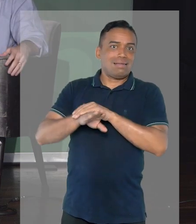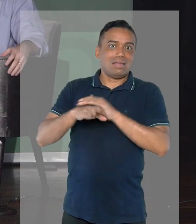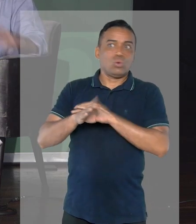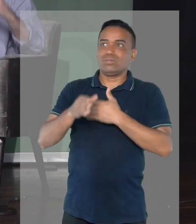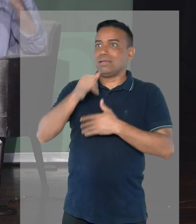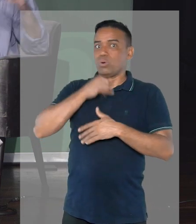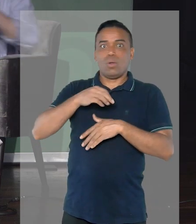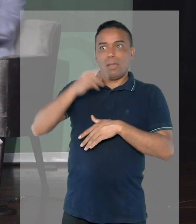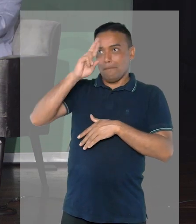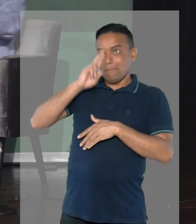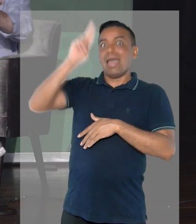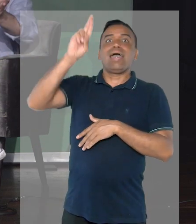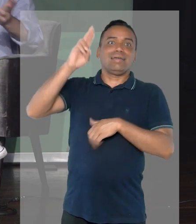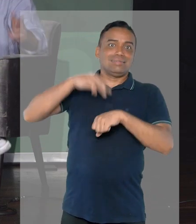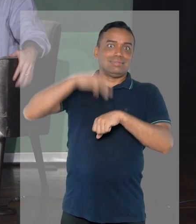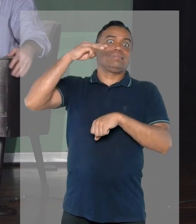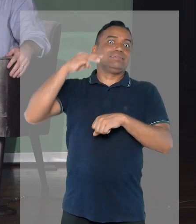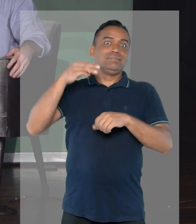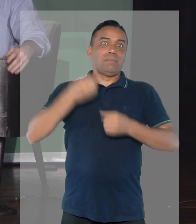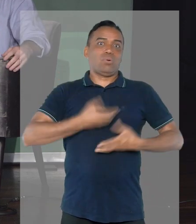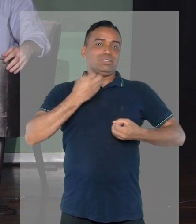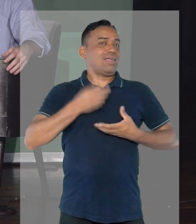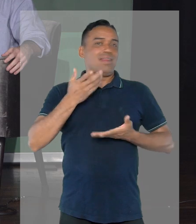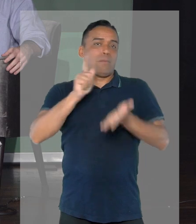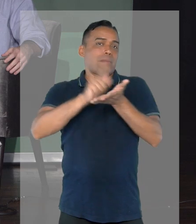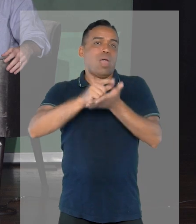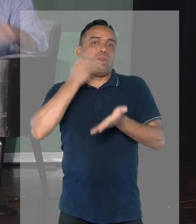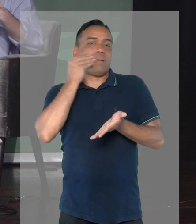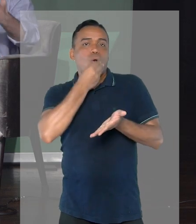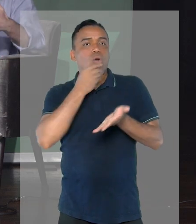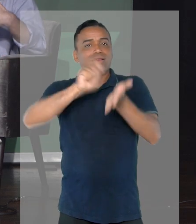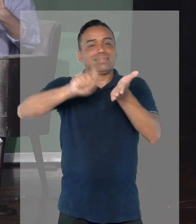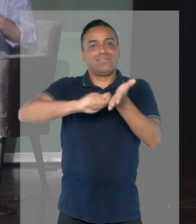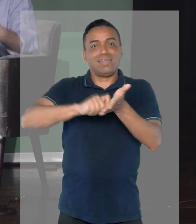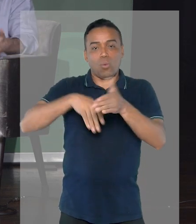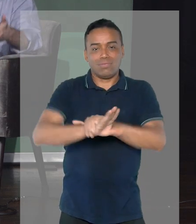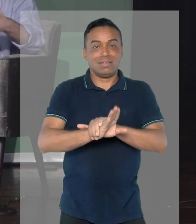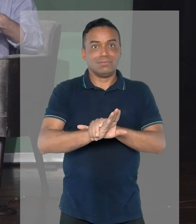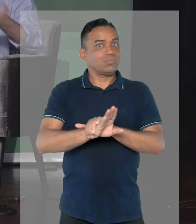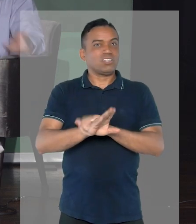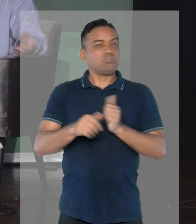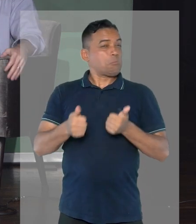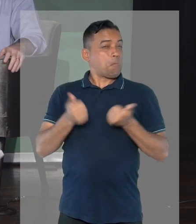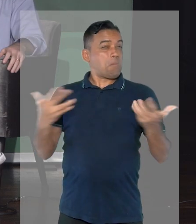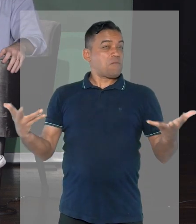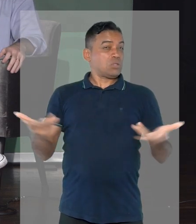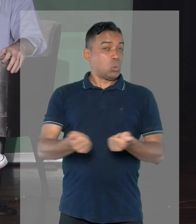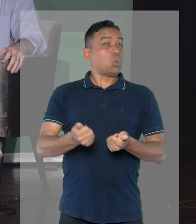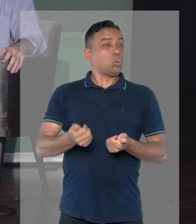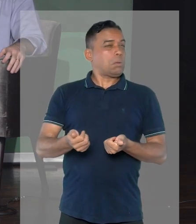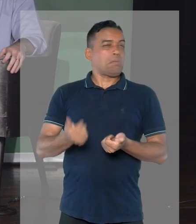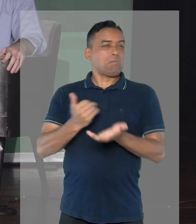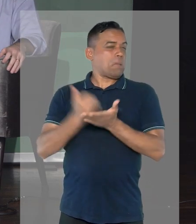fosse um mestre de poesia, ele é um guardador de guardanapos. Assim. E a maestria dele está justamente em ser um guardador